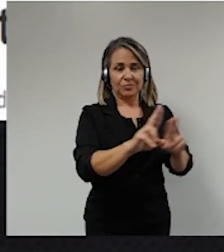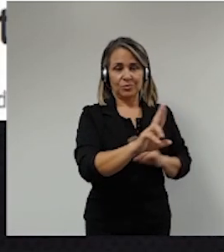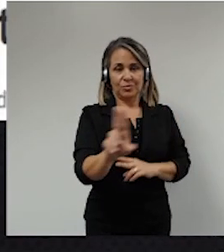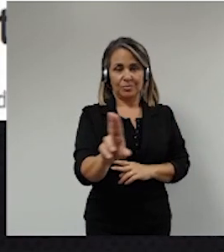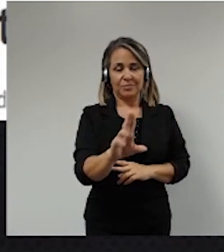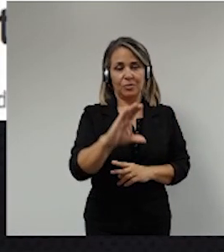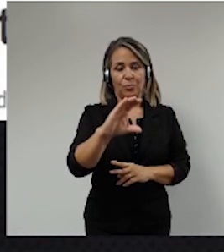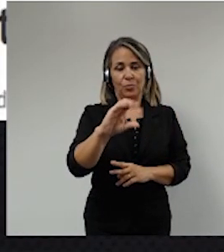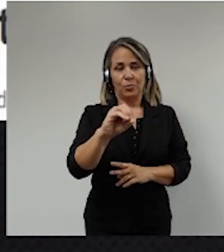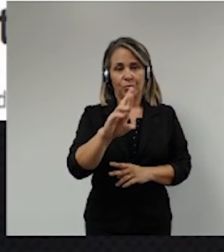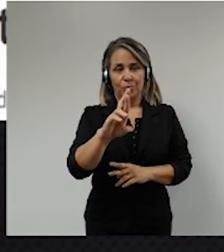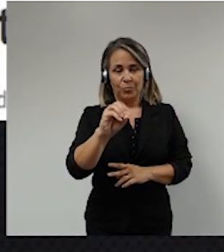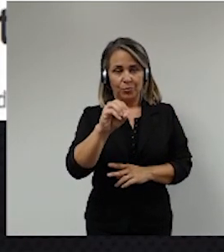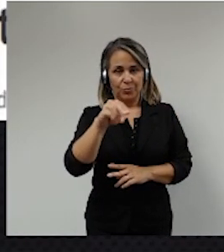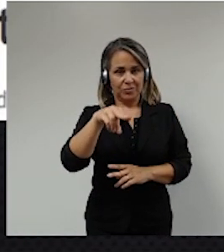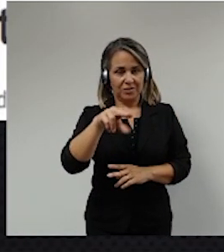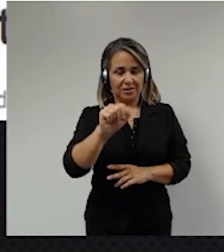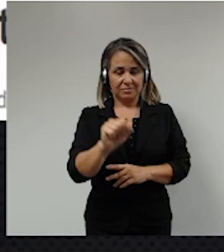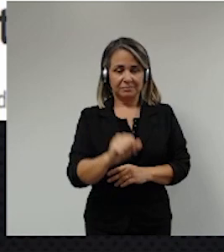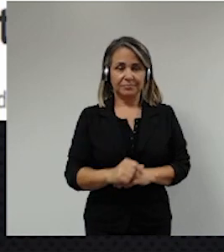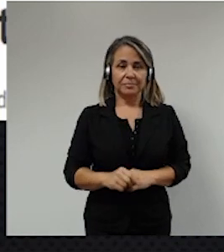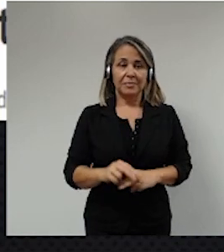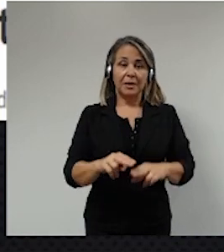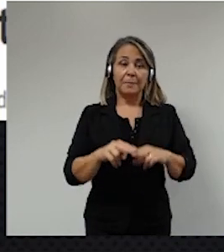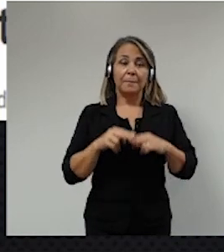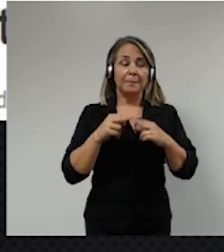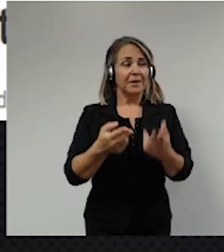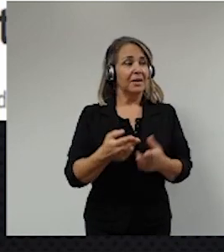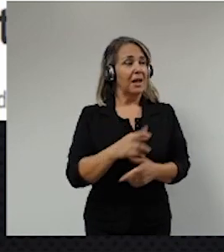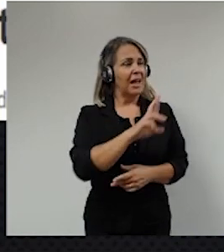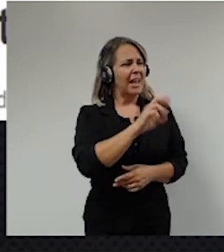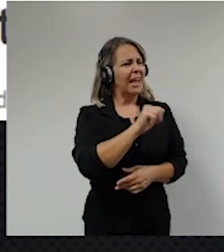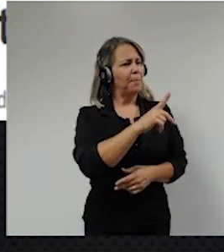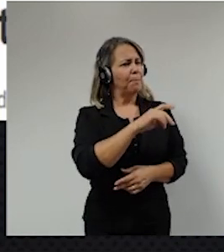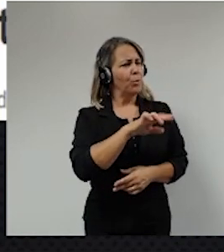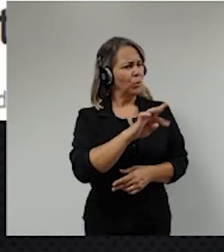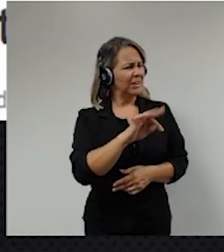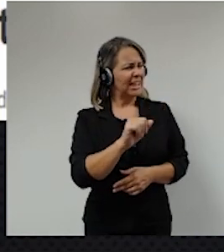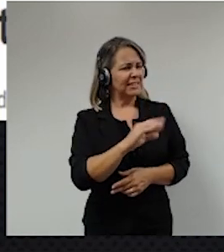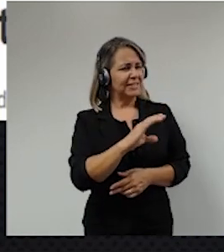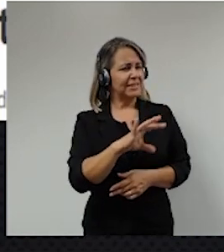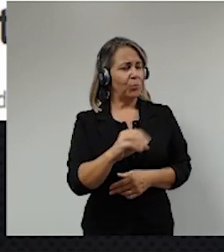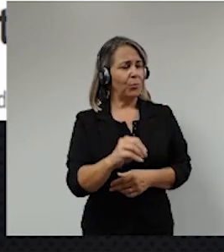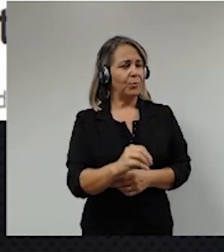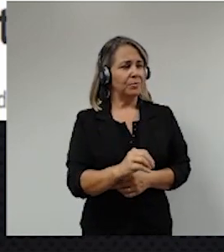Sobre a reputação. Várias marcas, elas